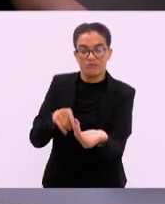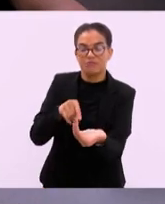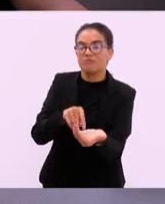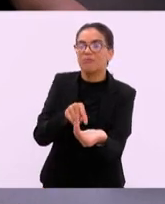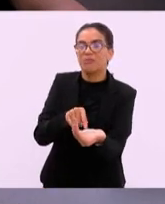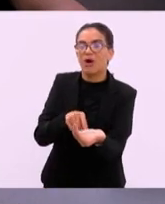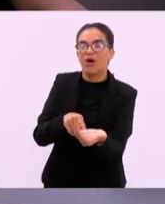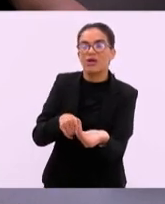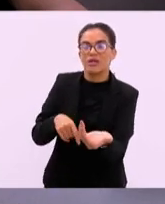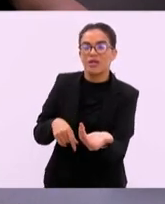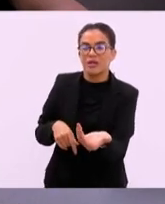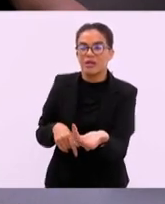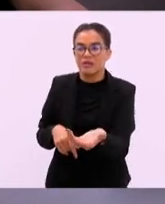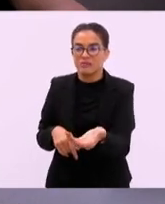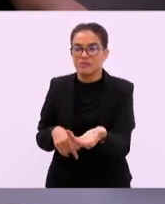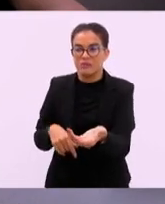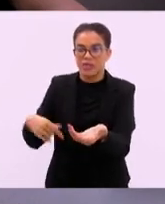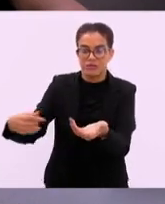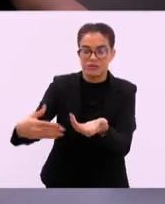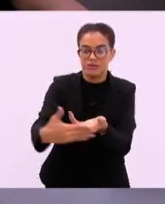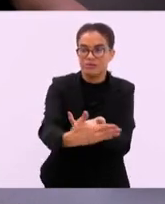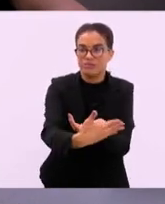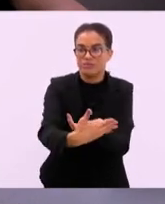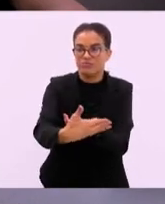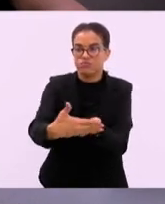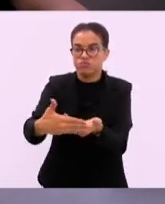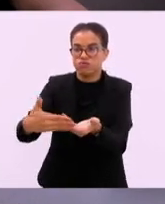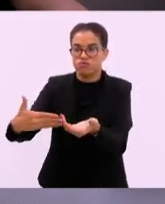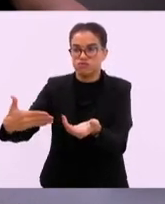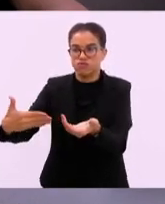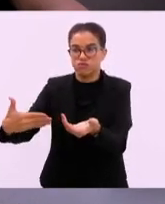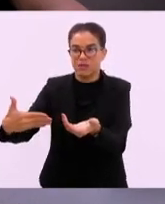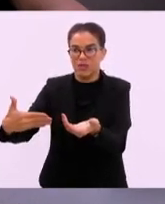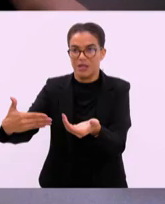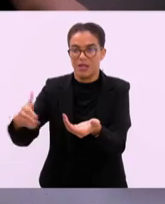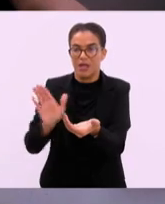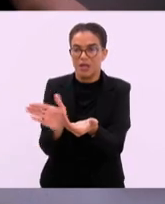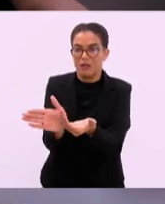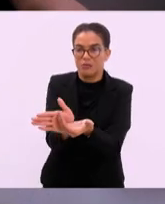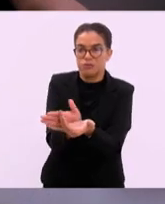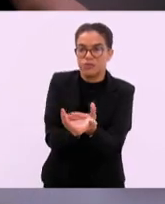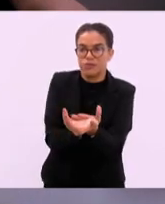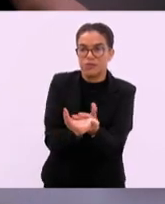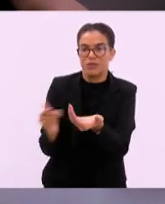películas retrorefletivas. Quando em trânsito,